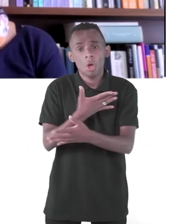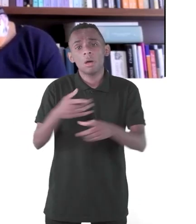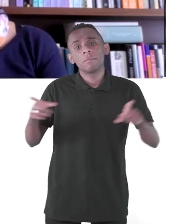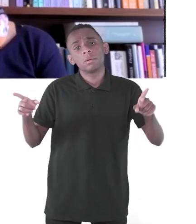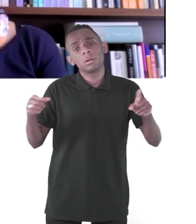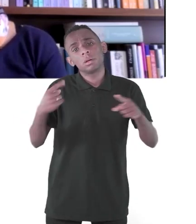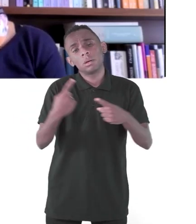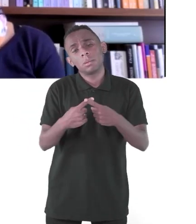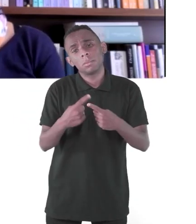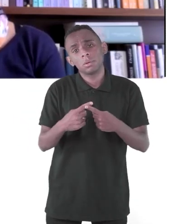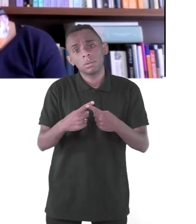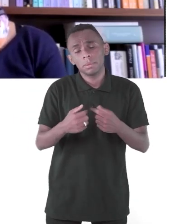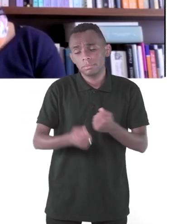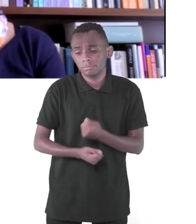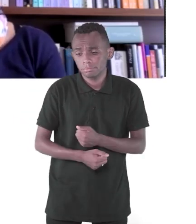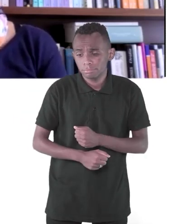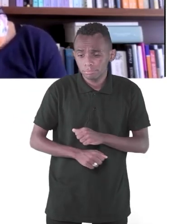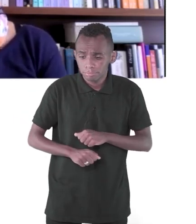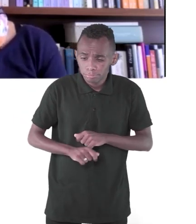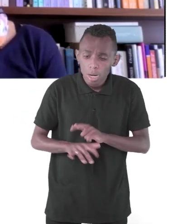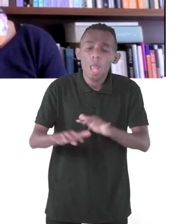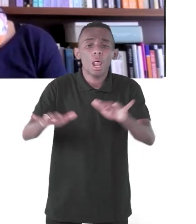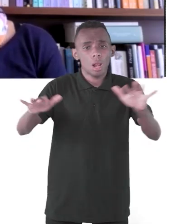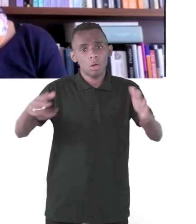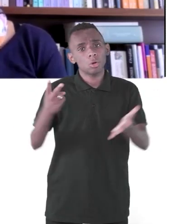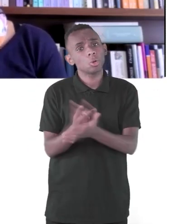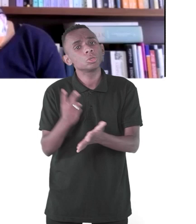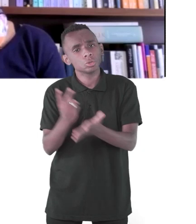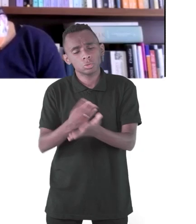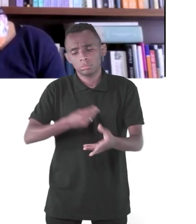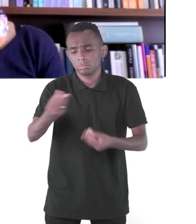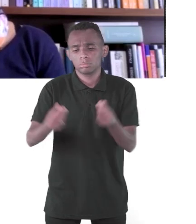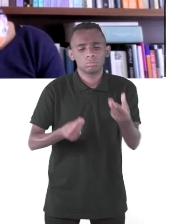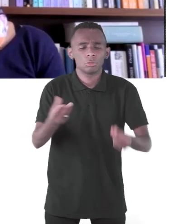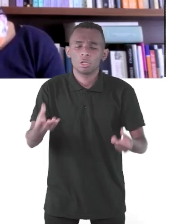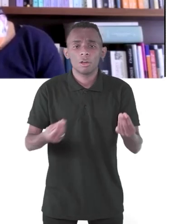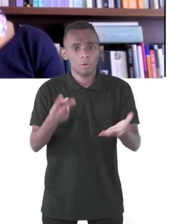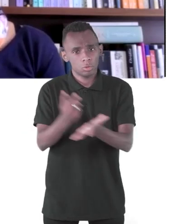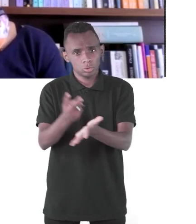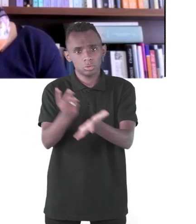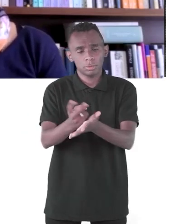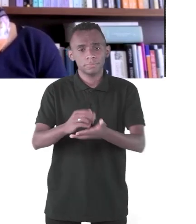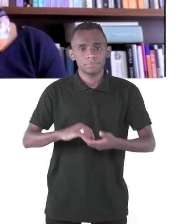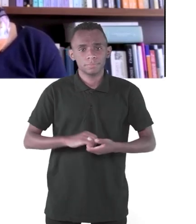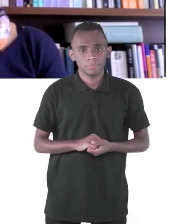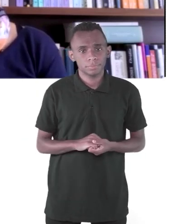organização, inclusive para que essa coisa frutifique, continue a acontecer, né?